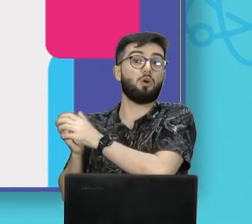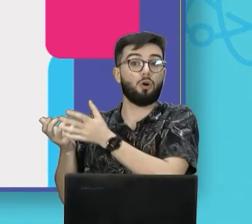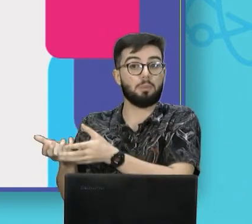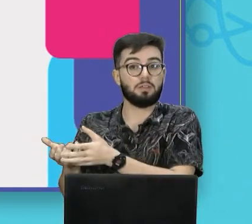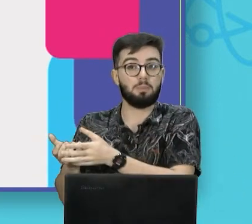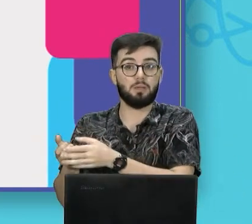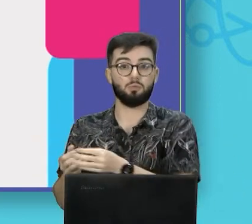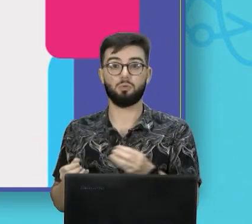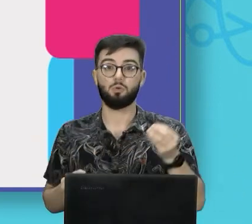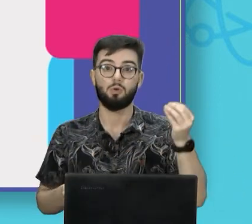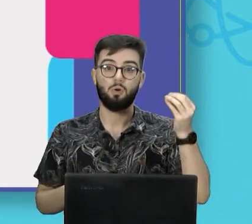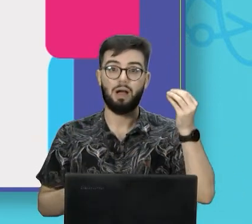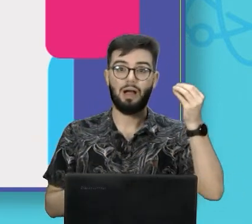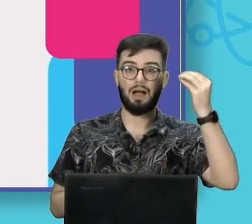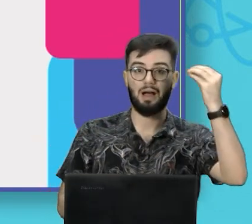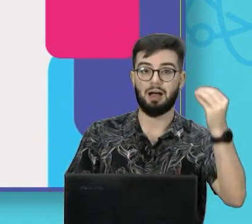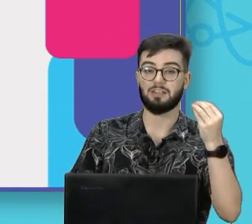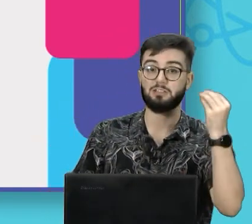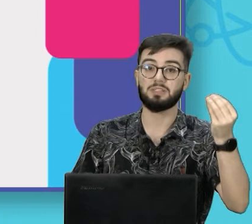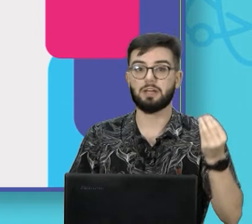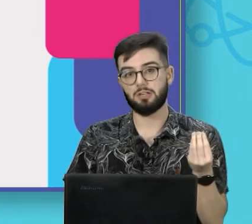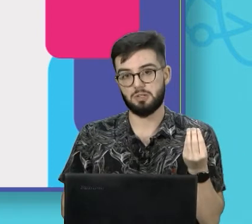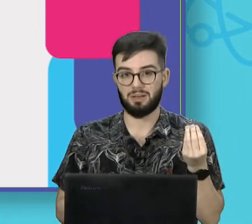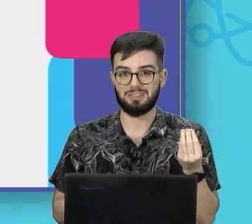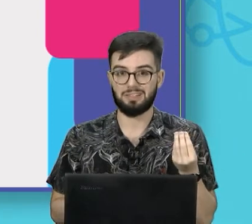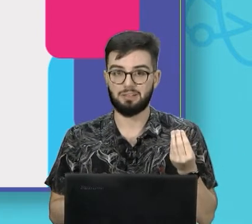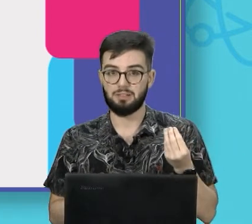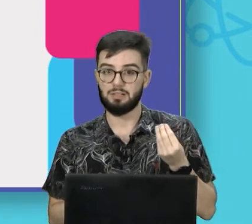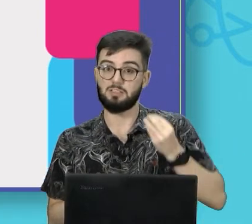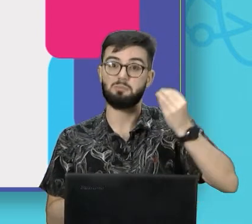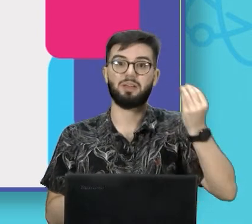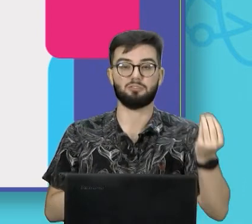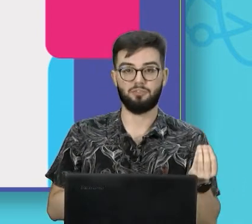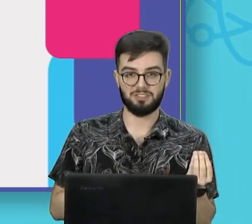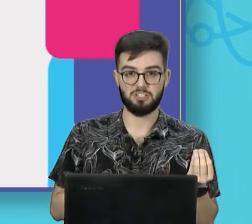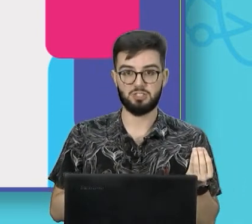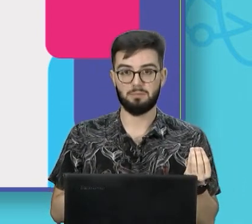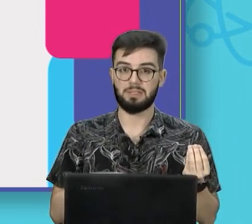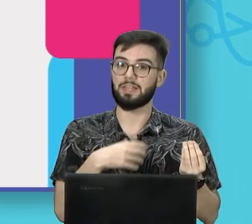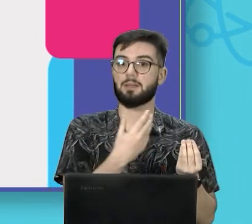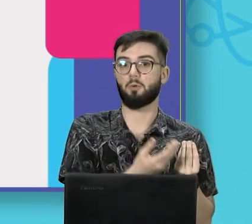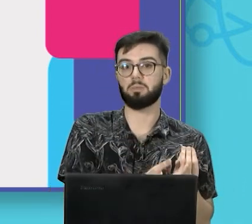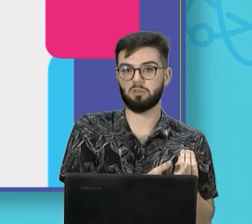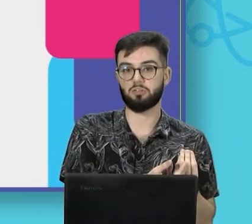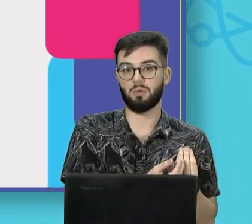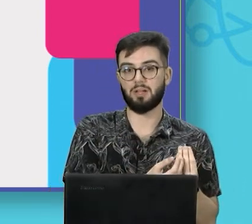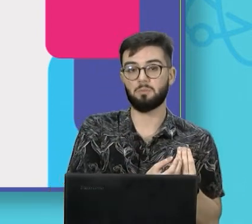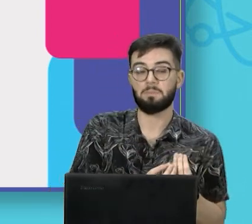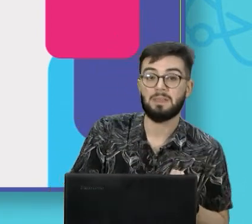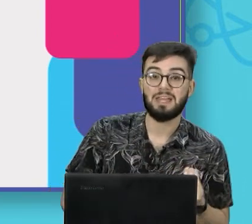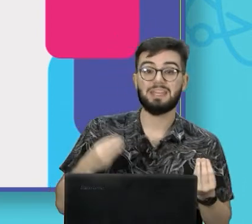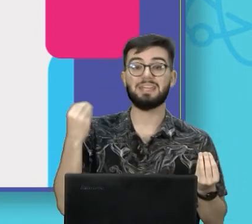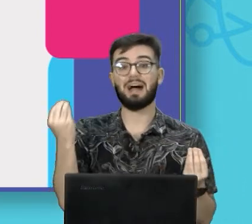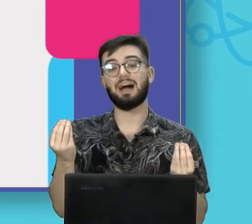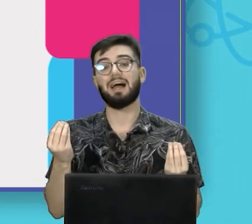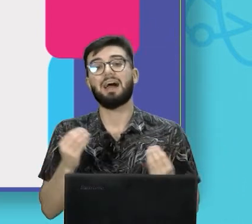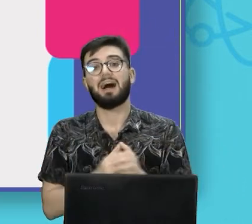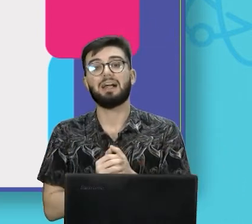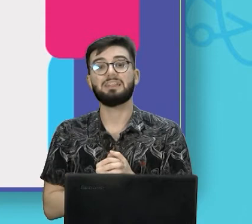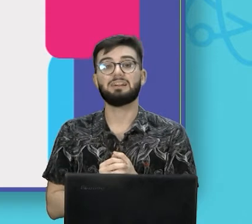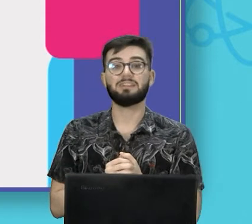ligado só que tava acontecendo na Europa nesse período a ação integralista Brasileira de inspiração fascista liderado por Plínio Salgado